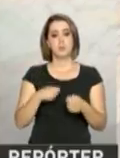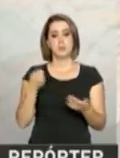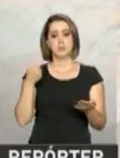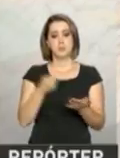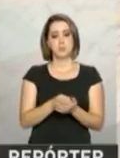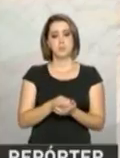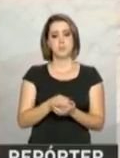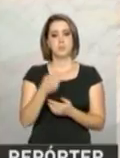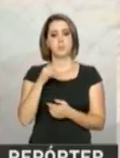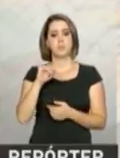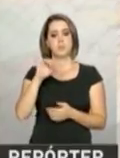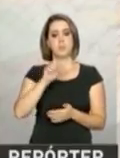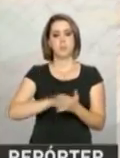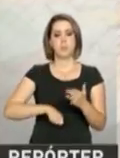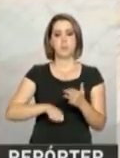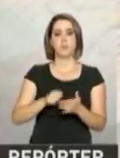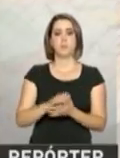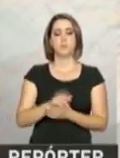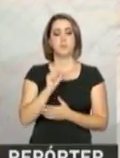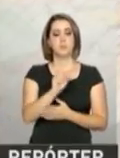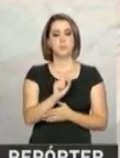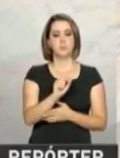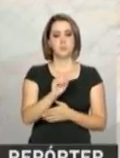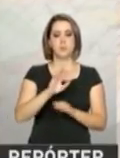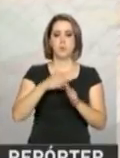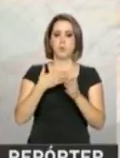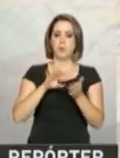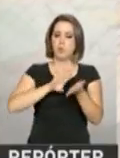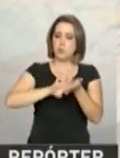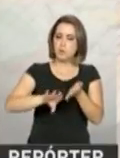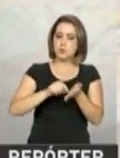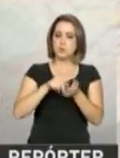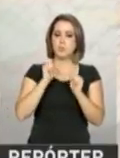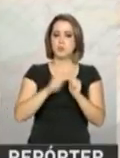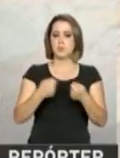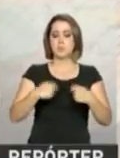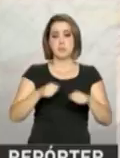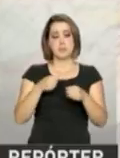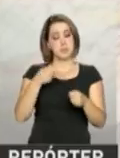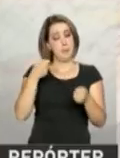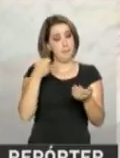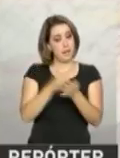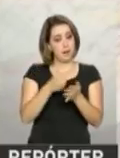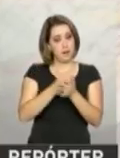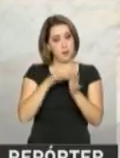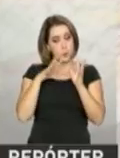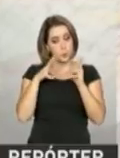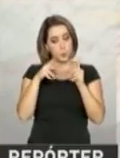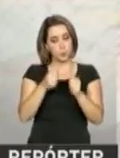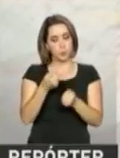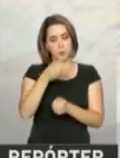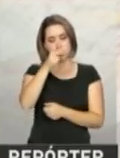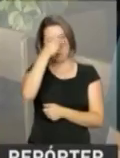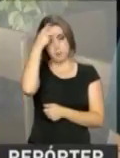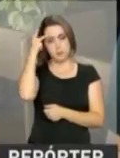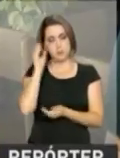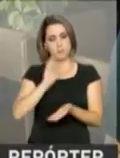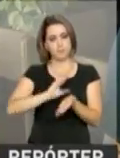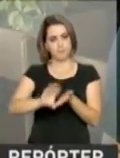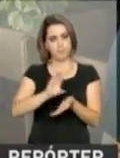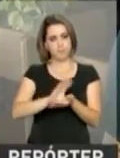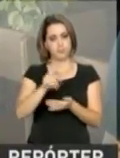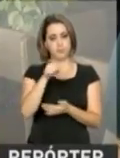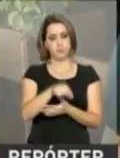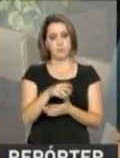para pagar encargos sociais o que sobrar deve ser integralmente repassado ao trabalhador as